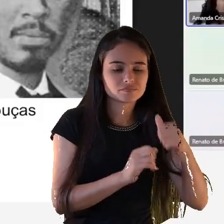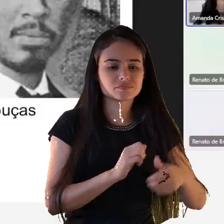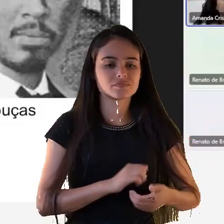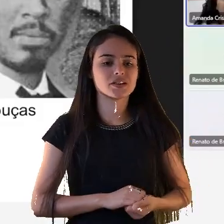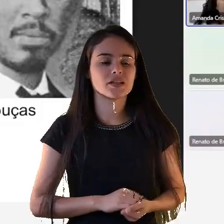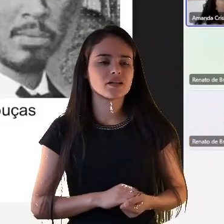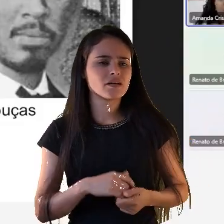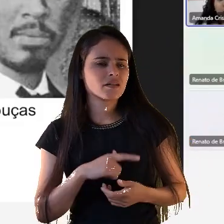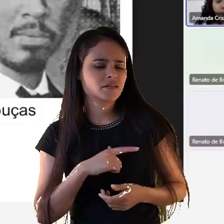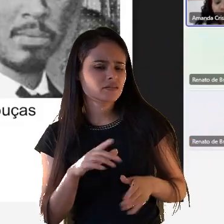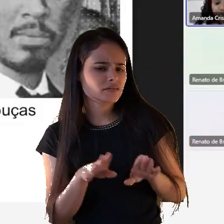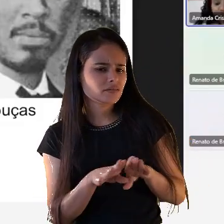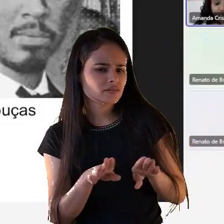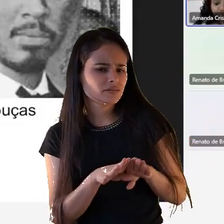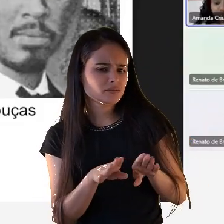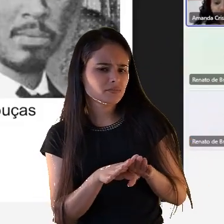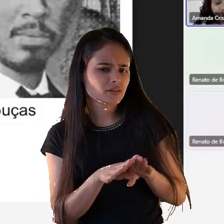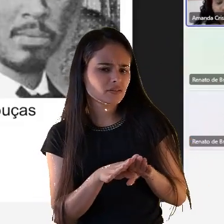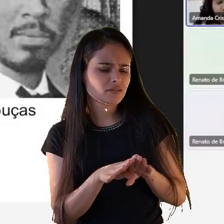centros, né? Tem